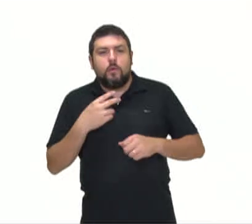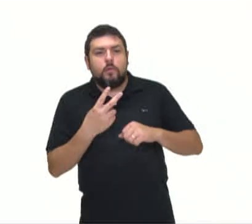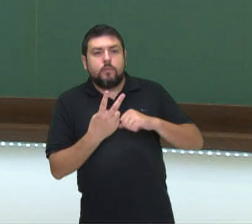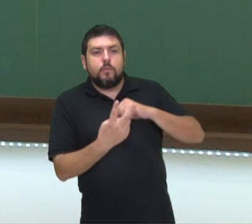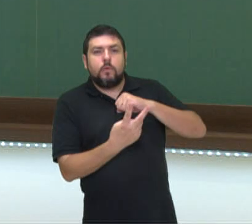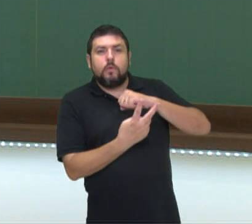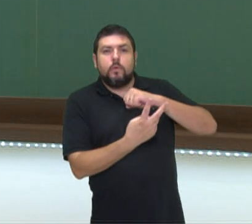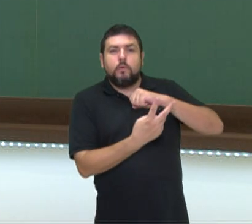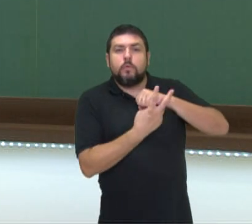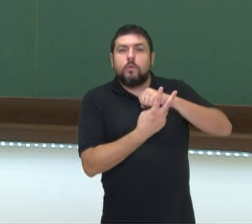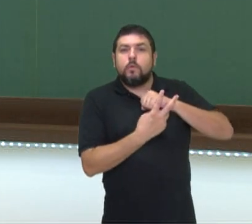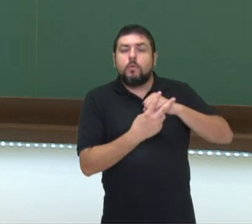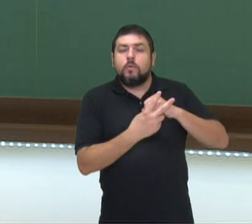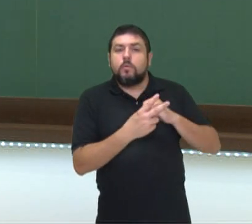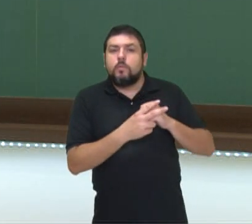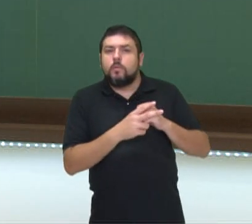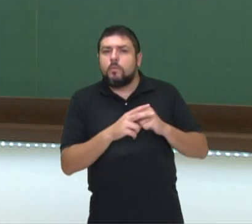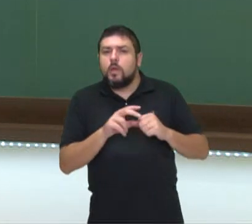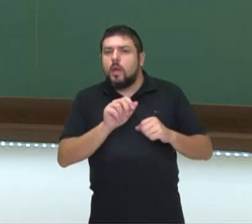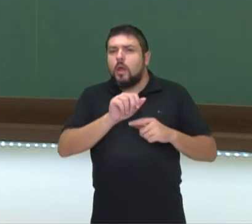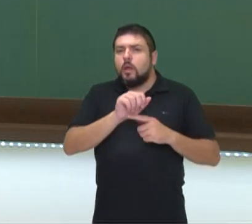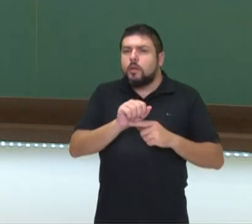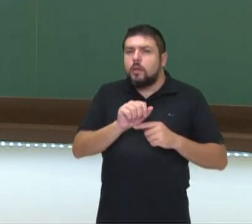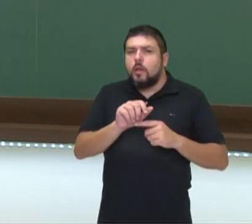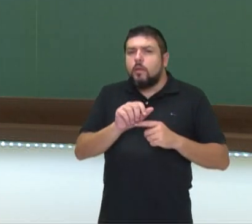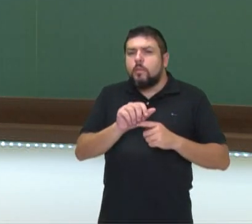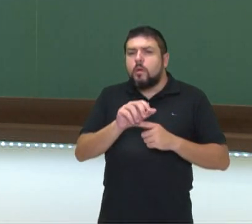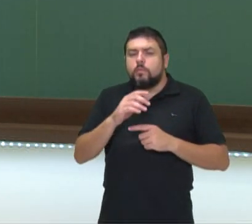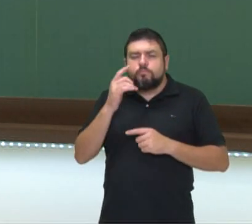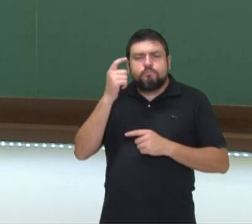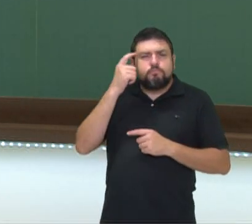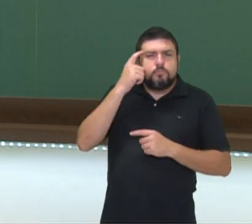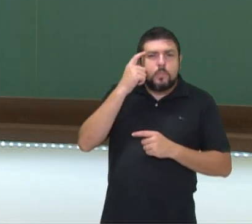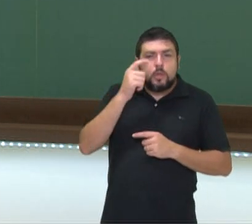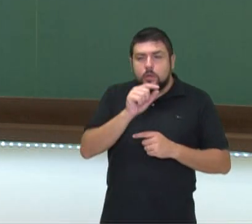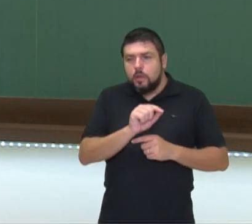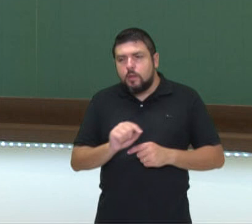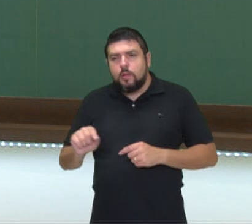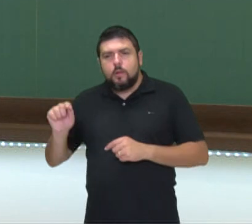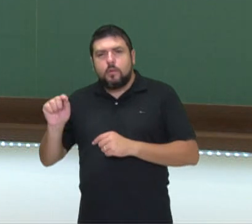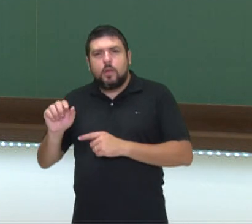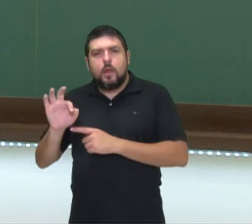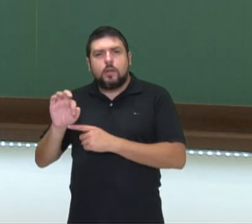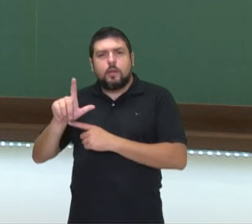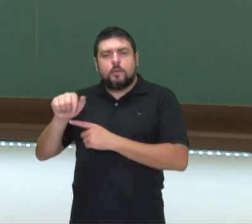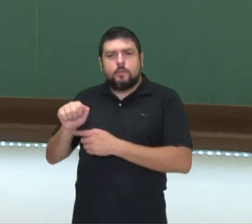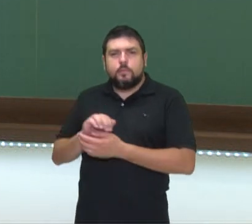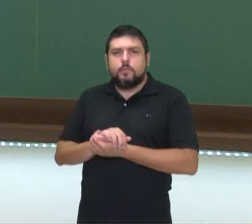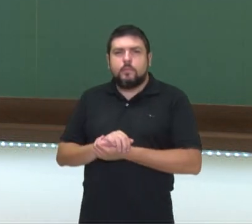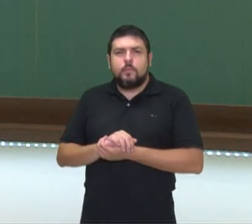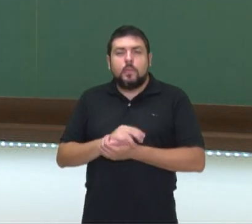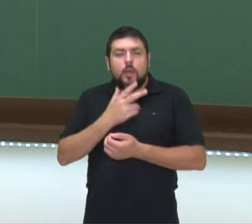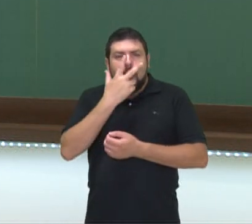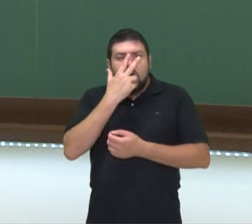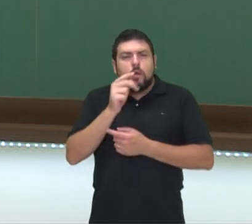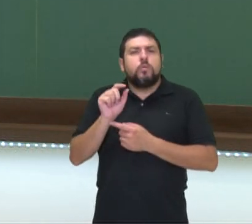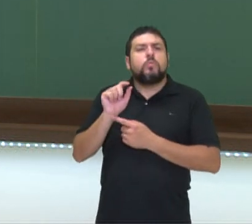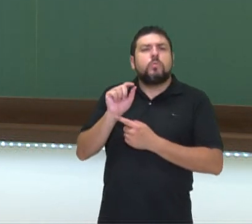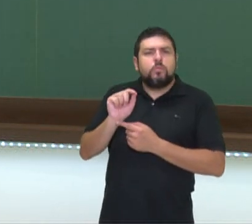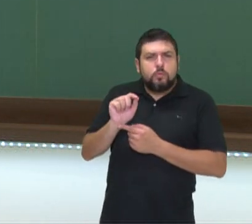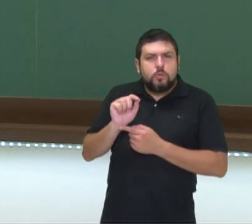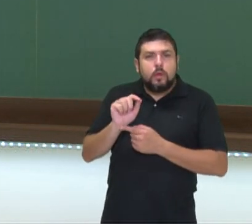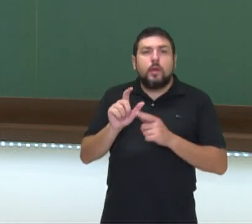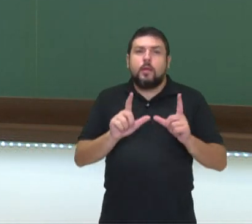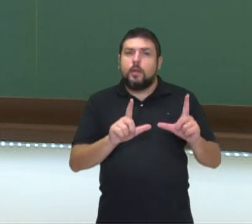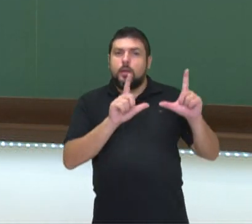consideraram. Isso mesmo, vejamos aqui em detalhe. Nós temos o verbo acharam. Acharam o quê? A tela. A tela, nosso objeto